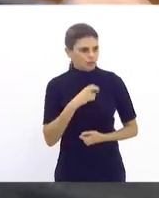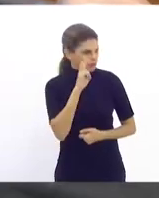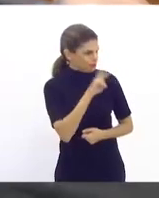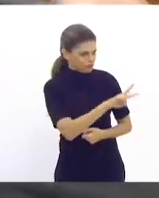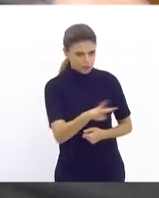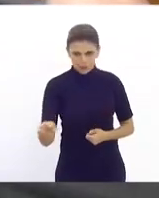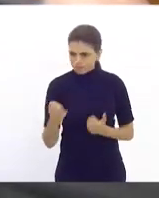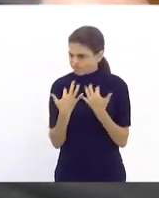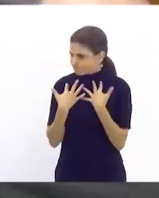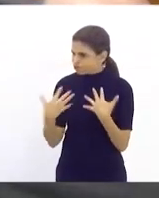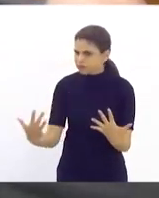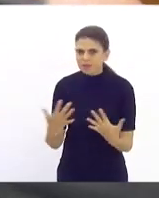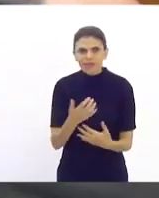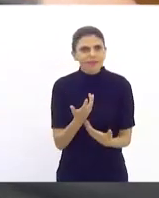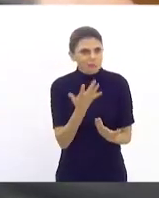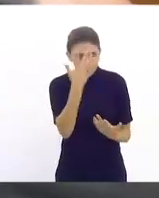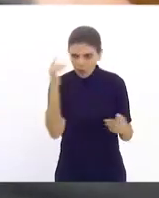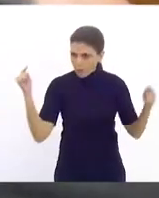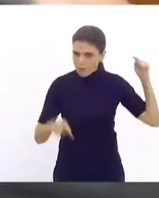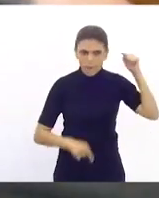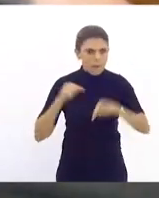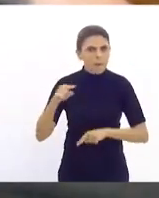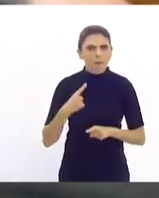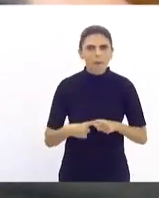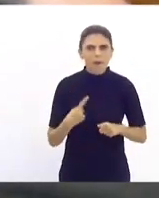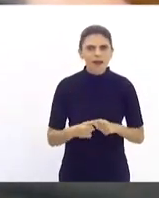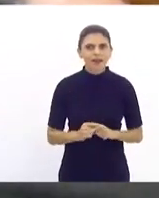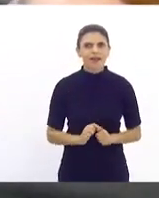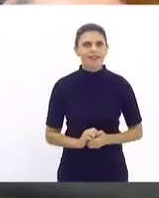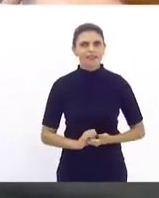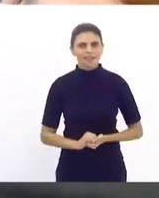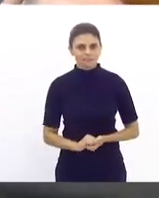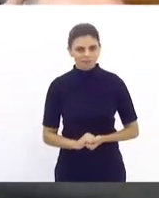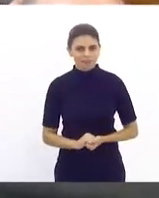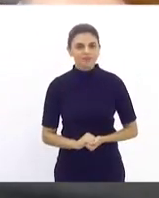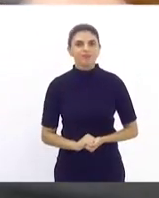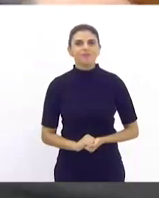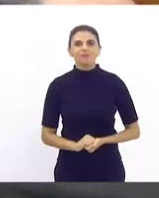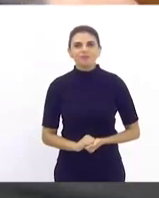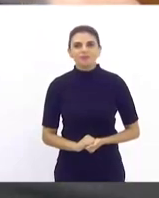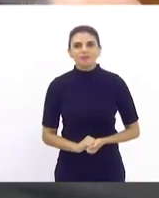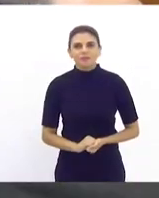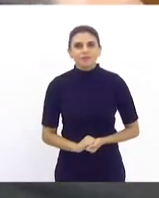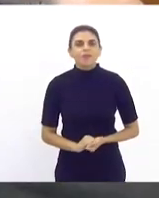assim, presidente? Ah, então tá certo. Presidente,